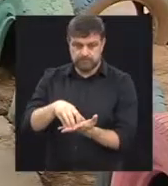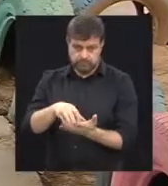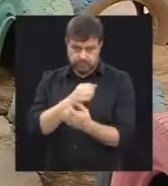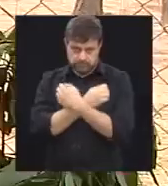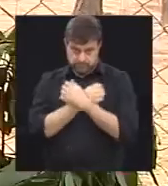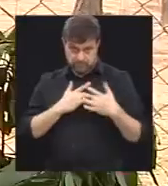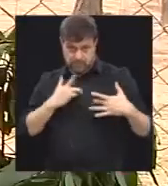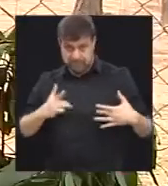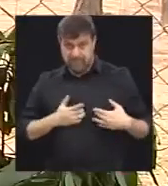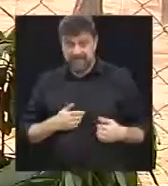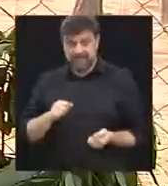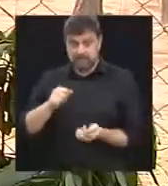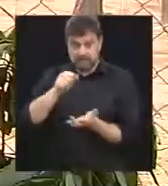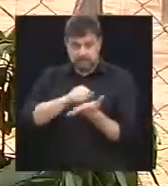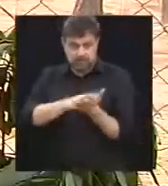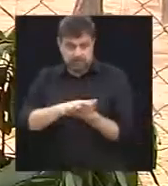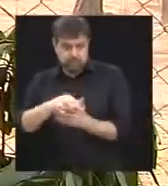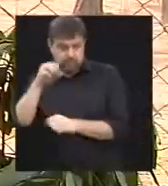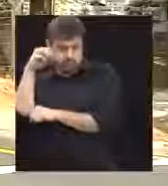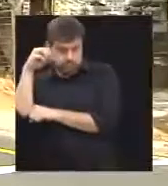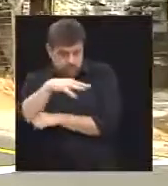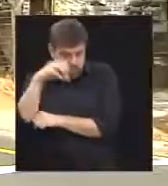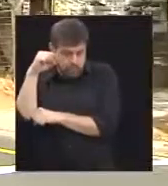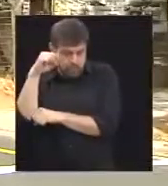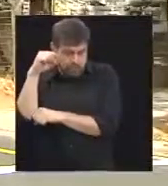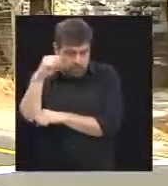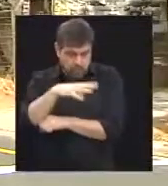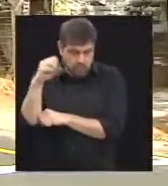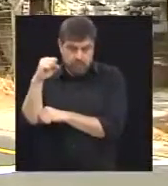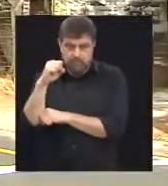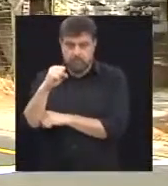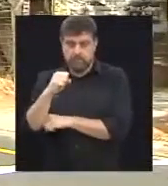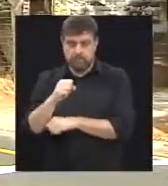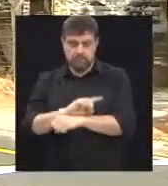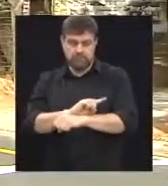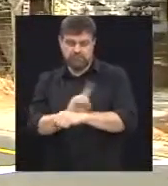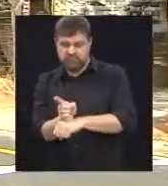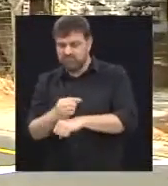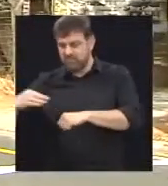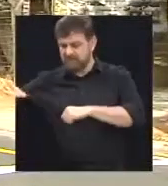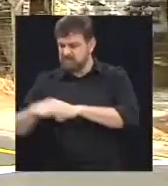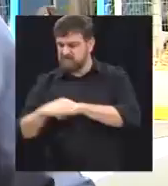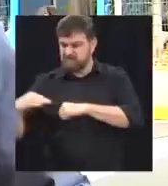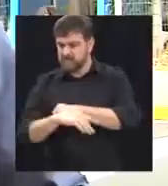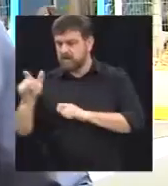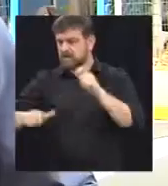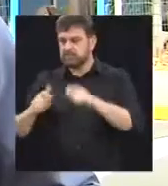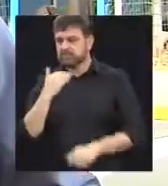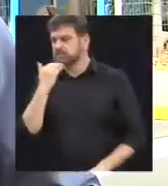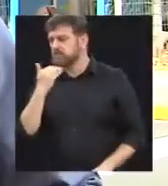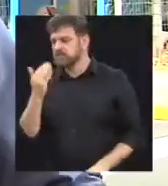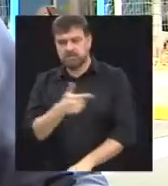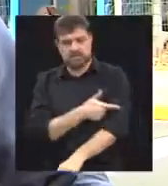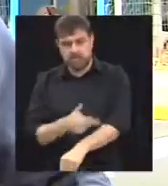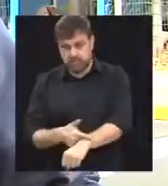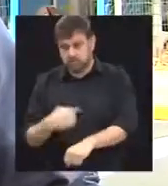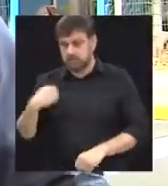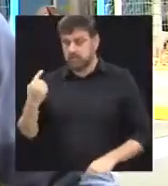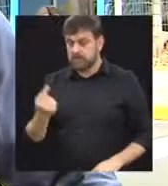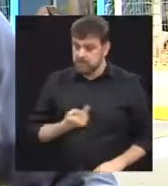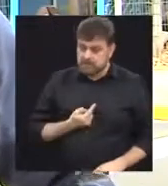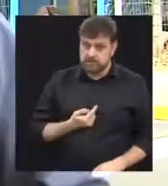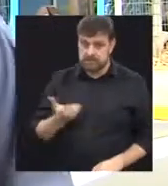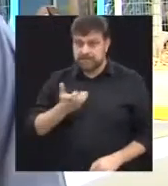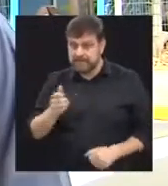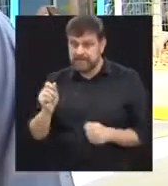de um radar, já que mesmo com a sinalização, muita gente não respeita o limite de velocidade no local. E a gente está vendo